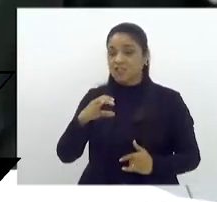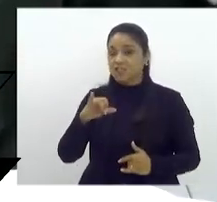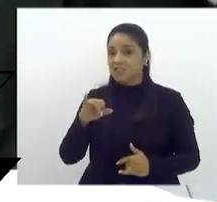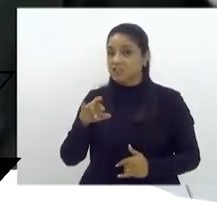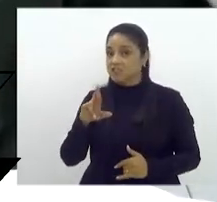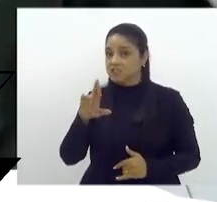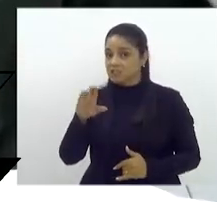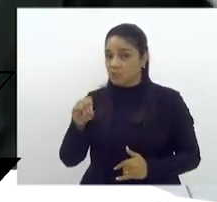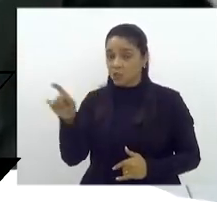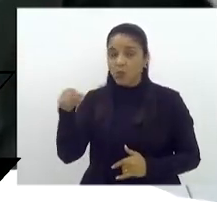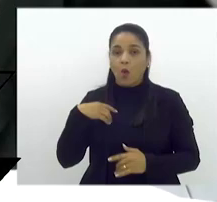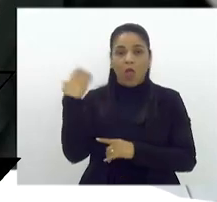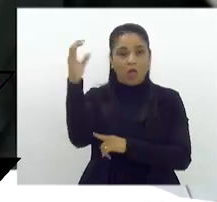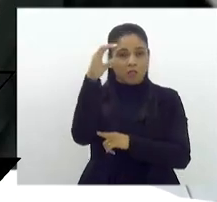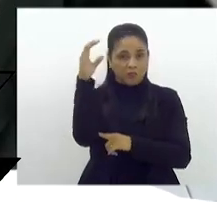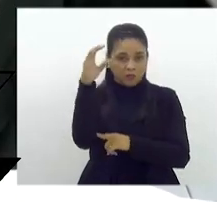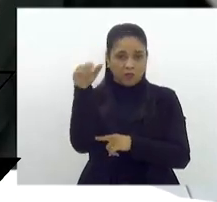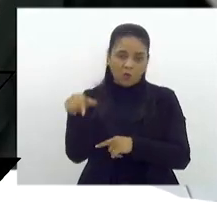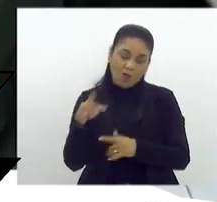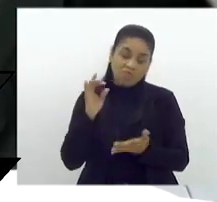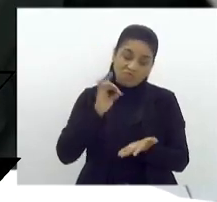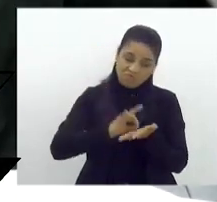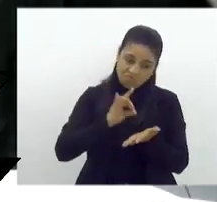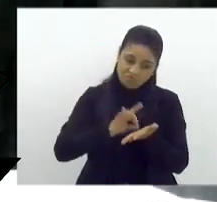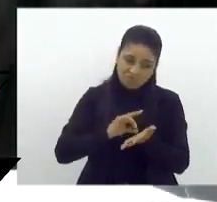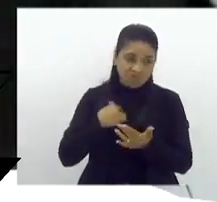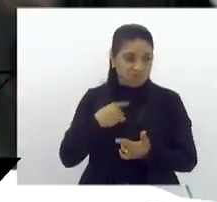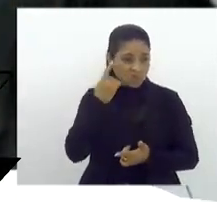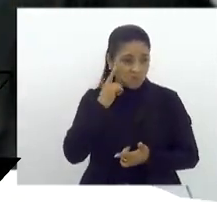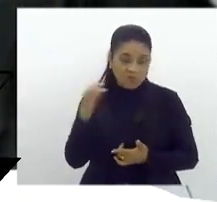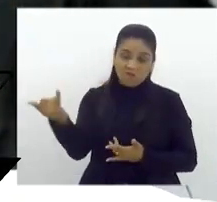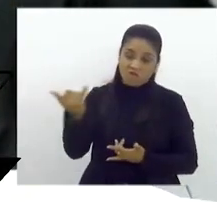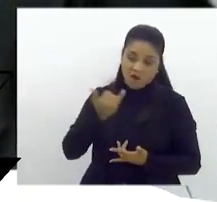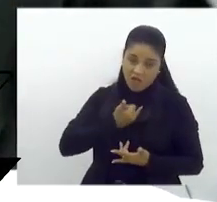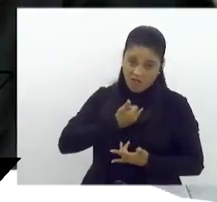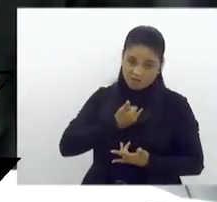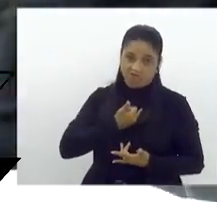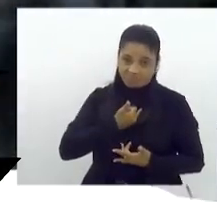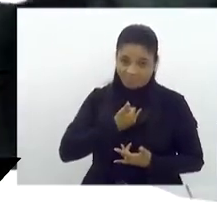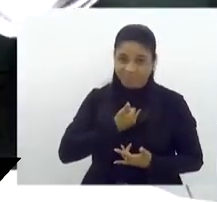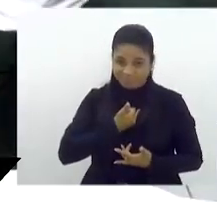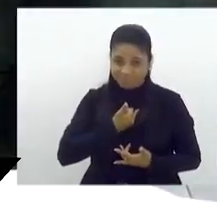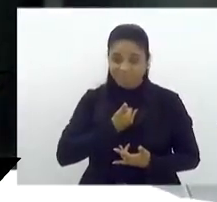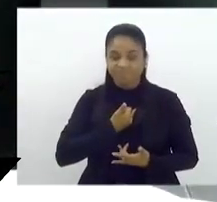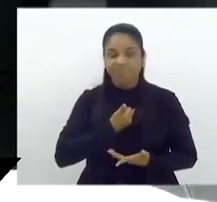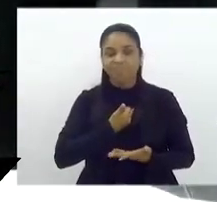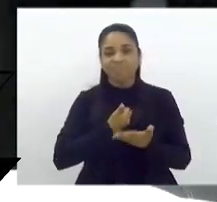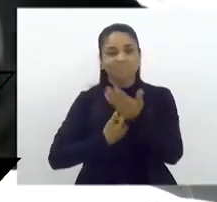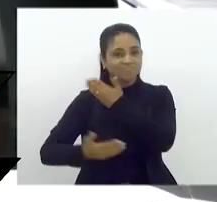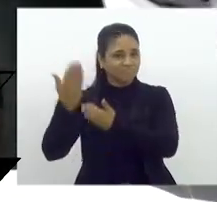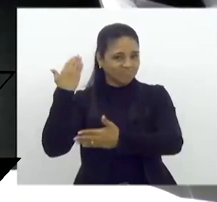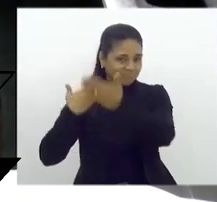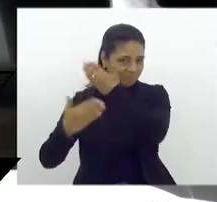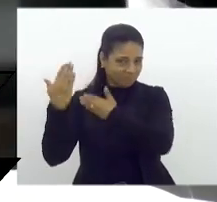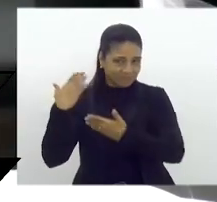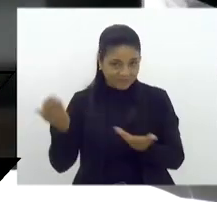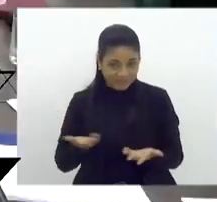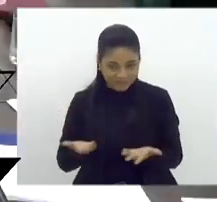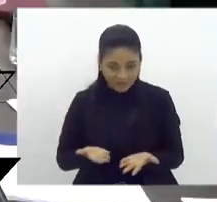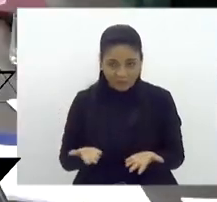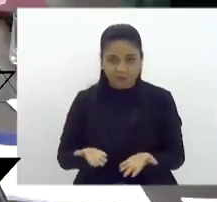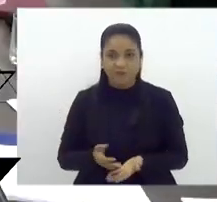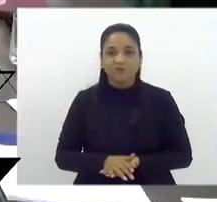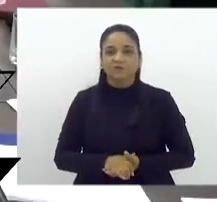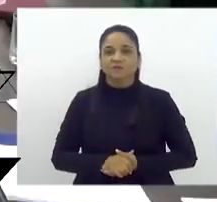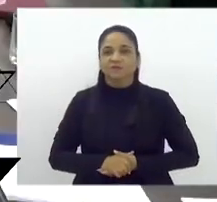a lenda. Eu não sei dizer verdadeiramente, porque eu não pesquisei, mas rezava a lenda à época. Senhor presidente, deputado doutor